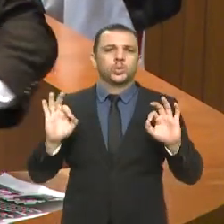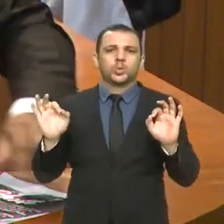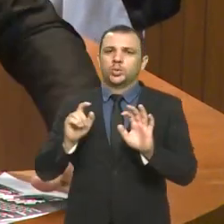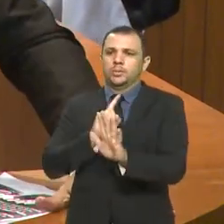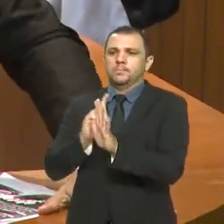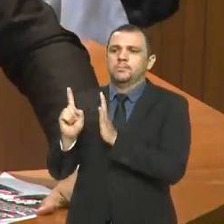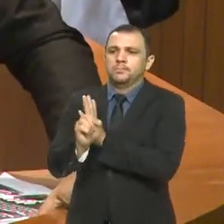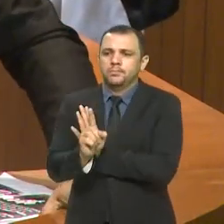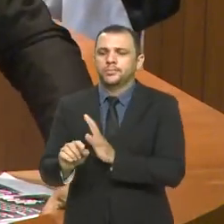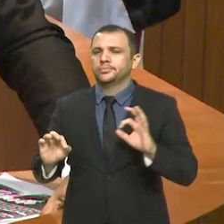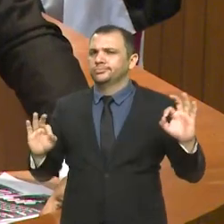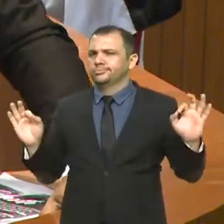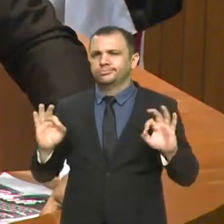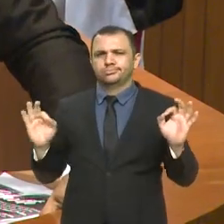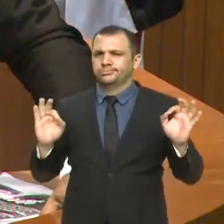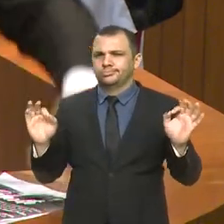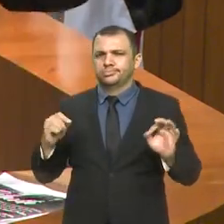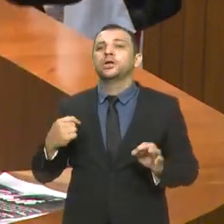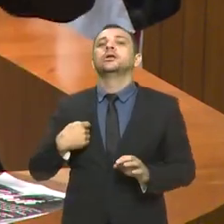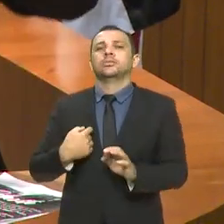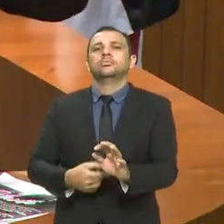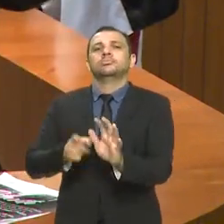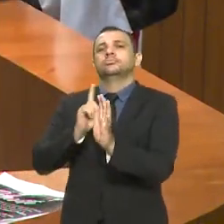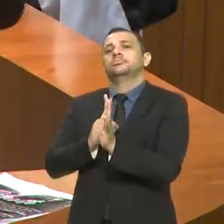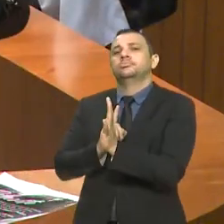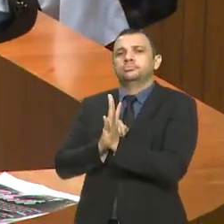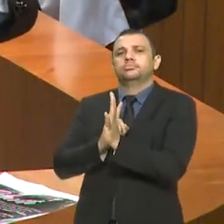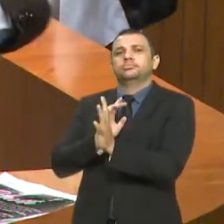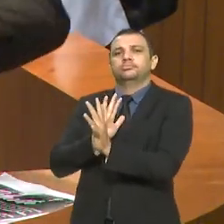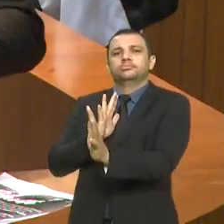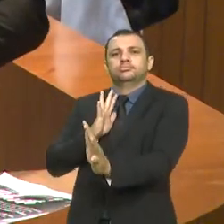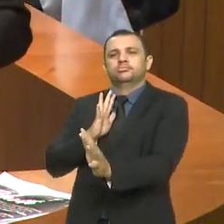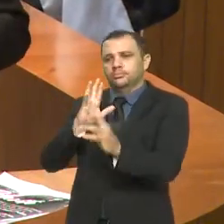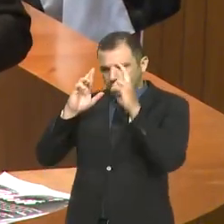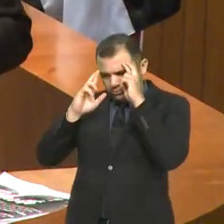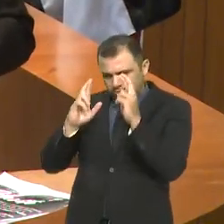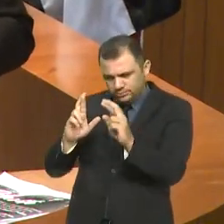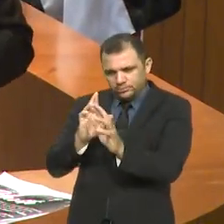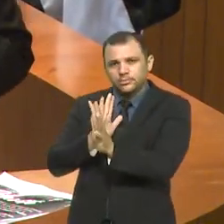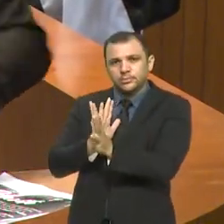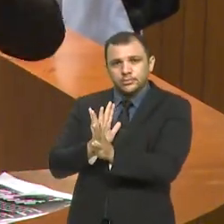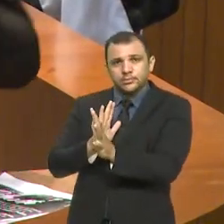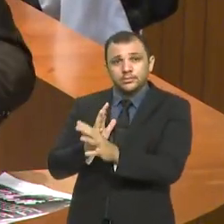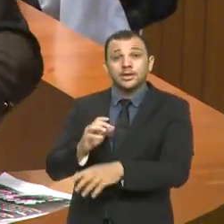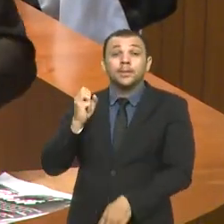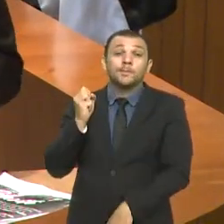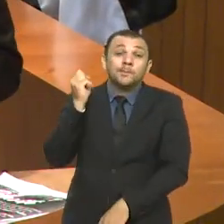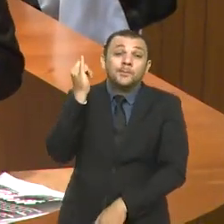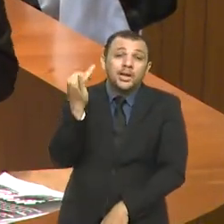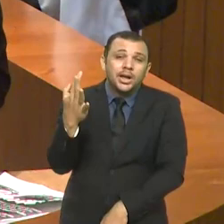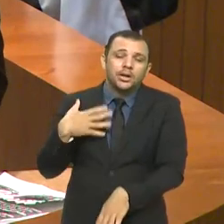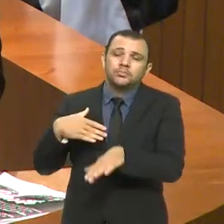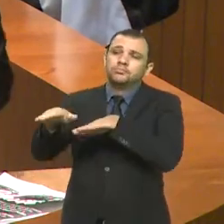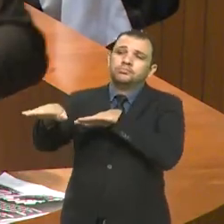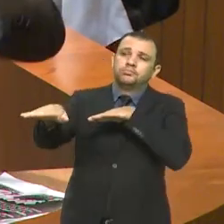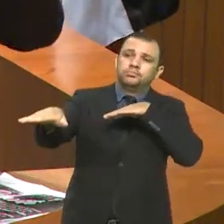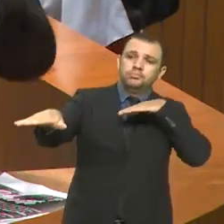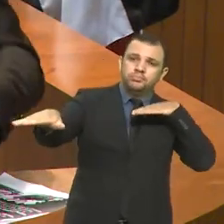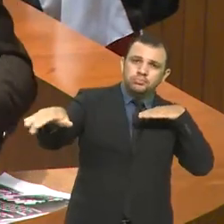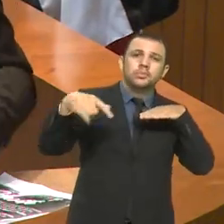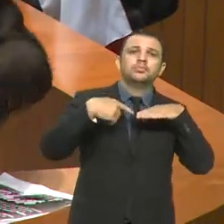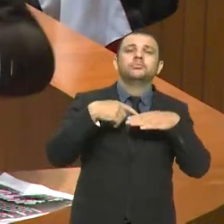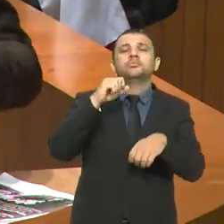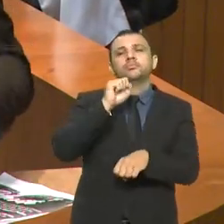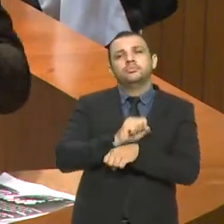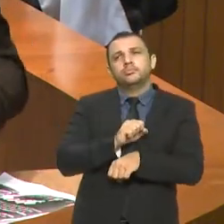outros. É um deputado que vai para a fila, é um deputado que acorda de madrugada e fica amanhecendo o dia para pegar o transporte do ferro. É